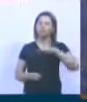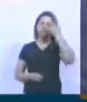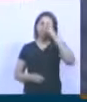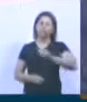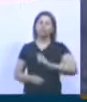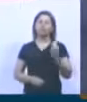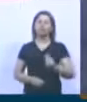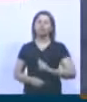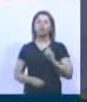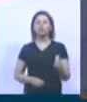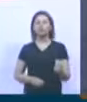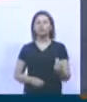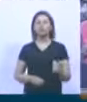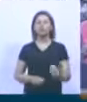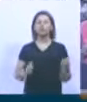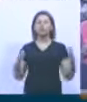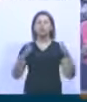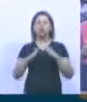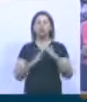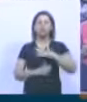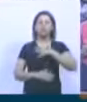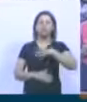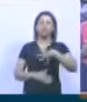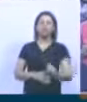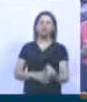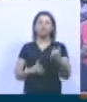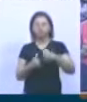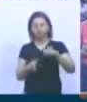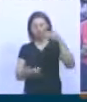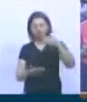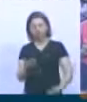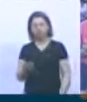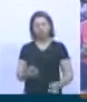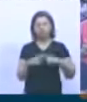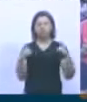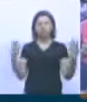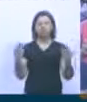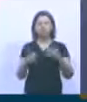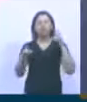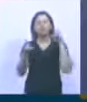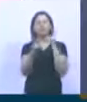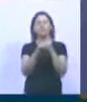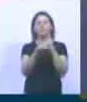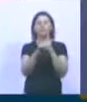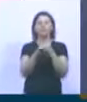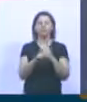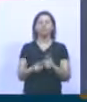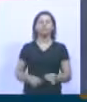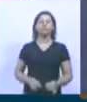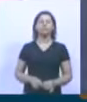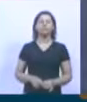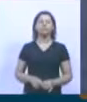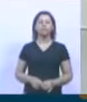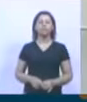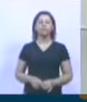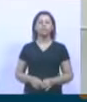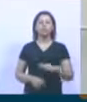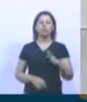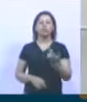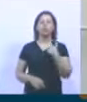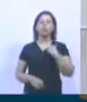son was lost, is now found. Meu filho estava perdido e foi encontrado. And then I went back to the room. Então